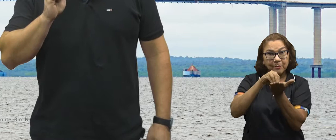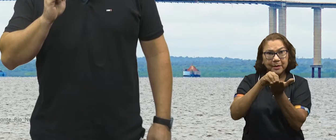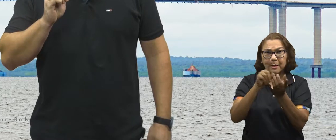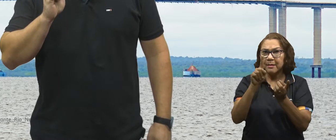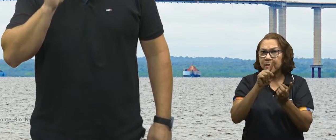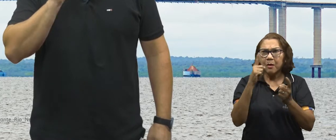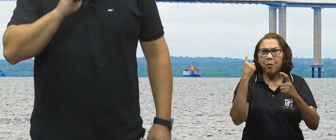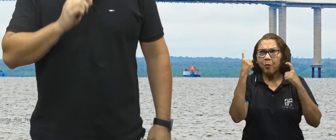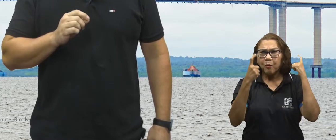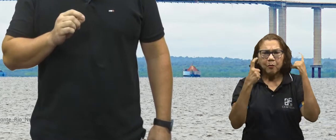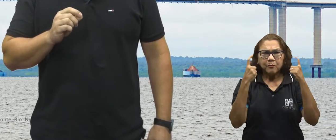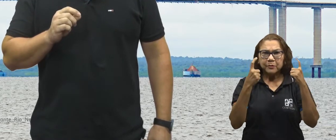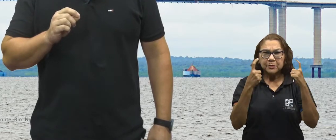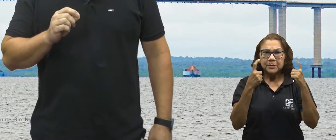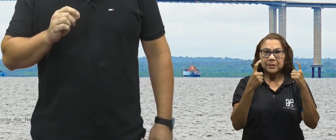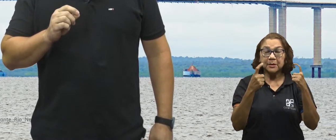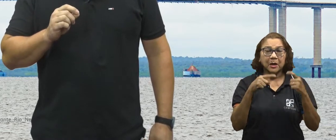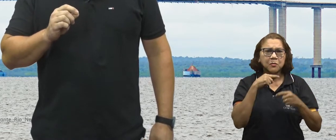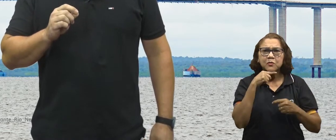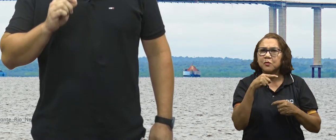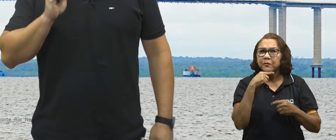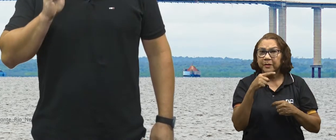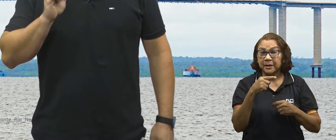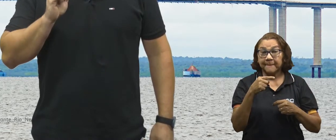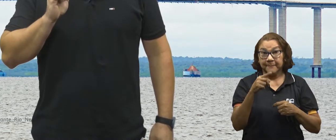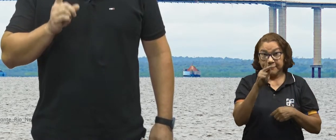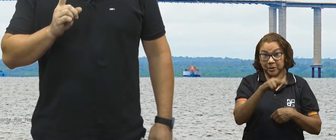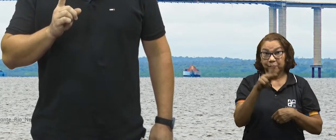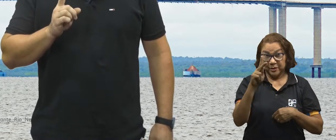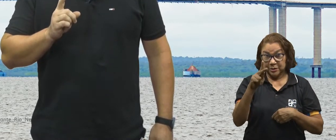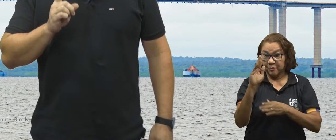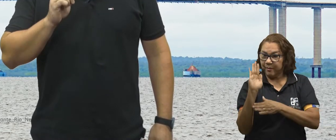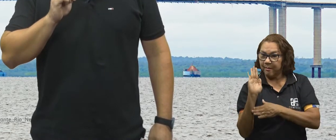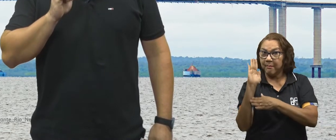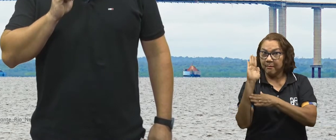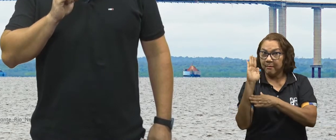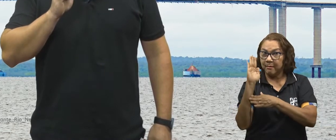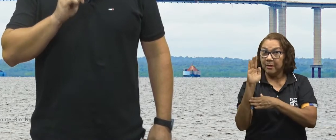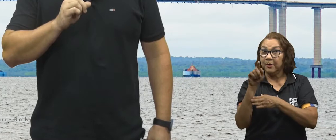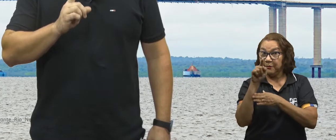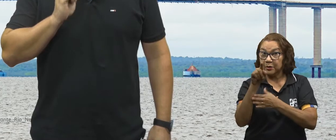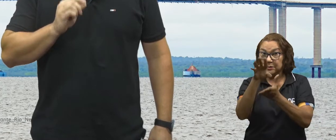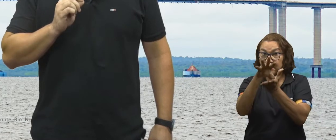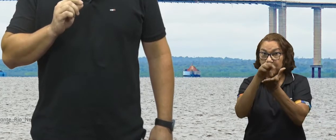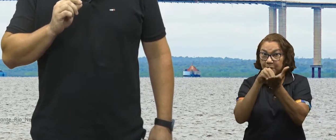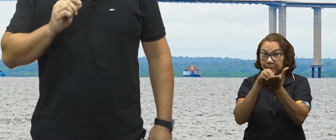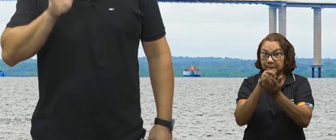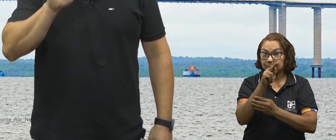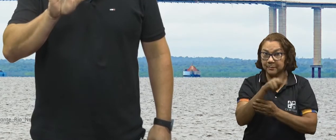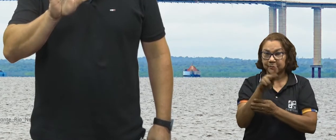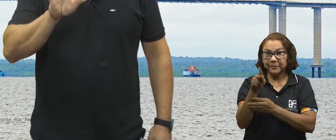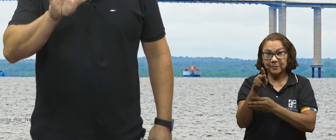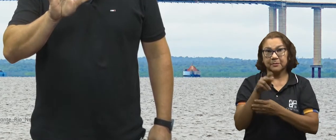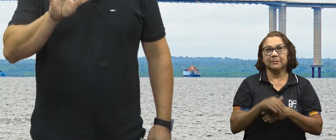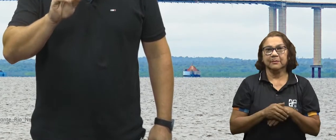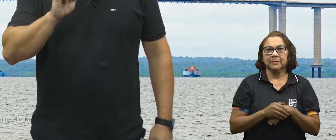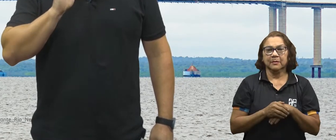se confundir e nem ter dúvidas. Quando eu levantar a mão, você levantará a mesma mão que eu.